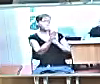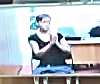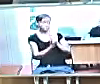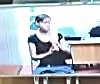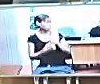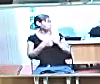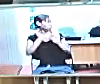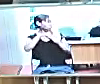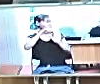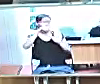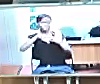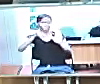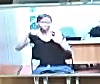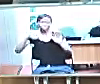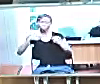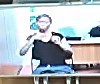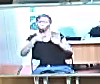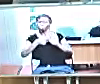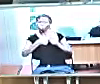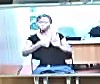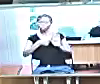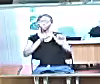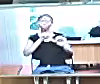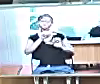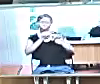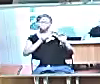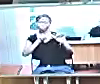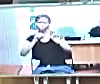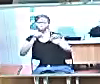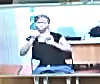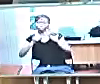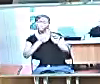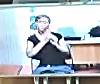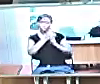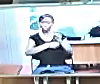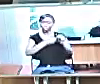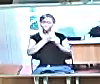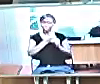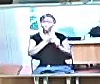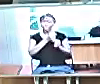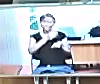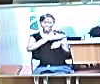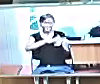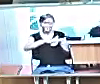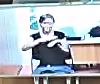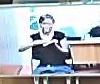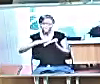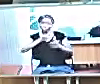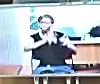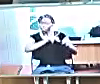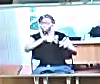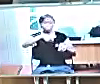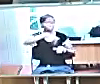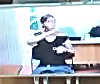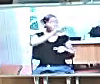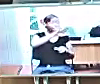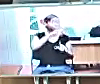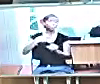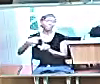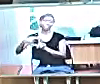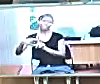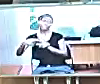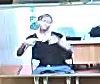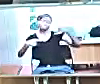variação ano da despesa de pessoal tem sido sempre superior à variação da arrecadação do estado então o estado tem